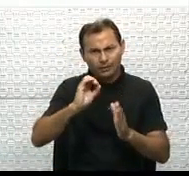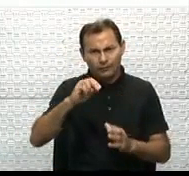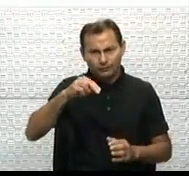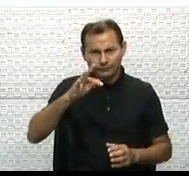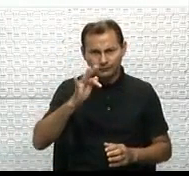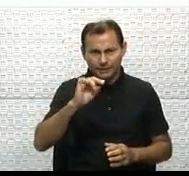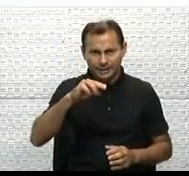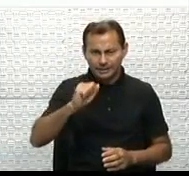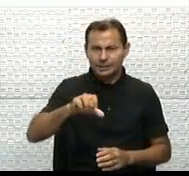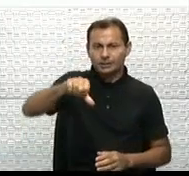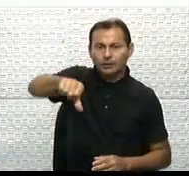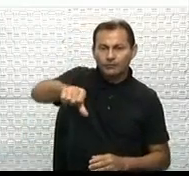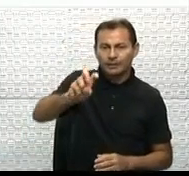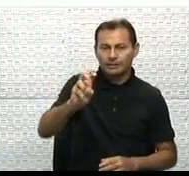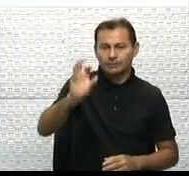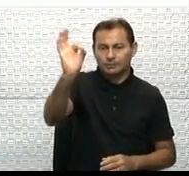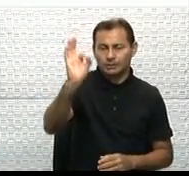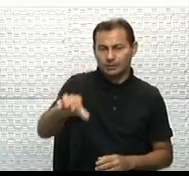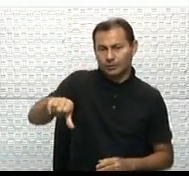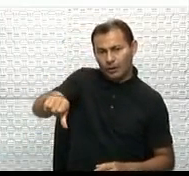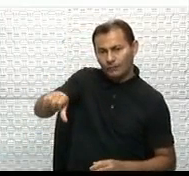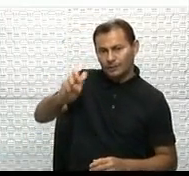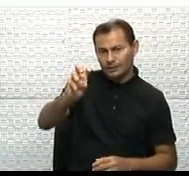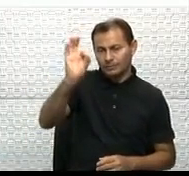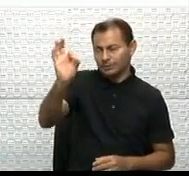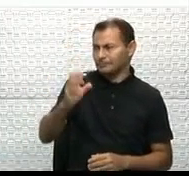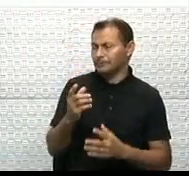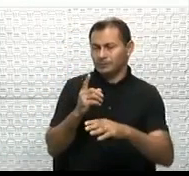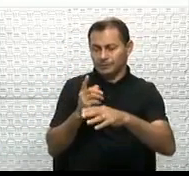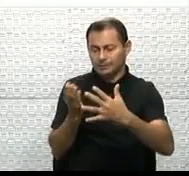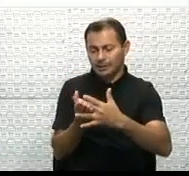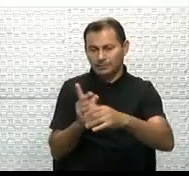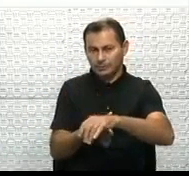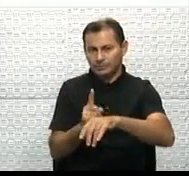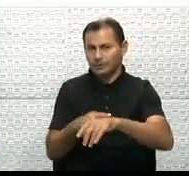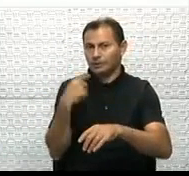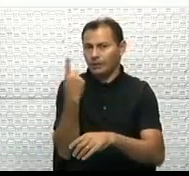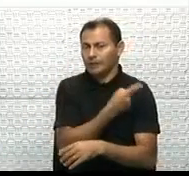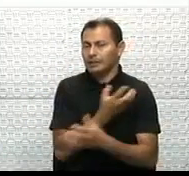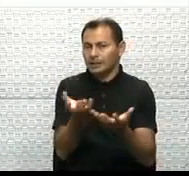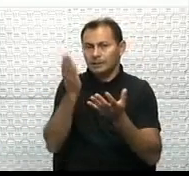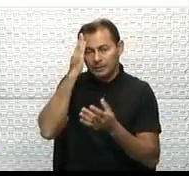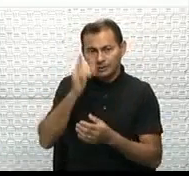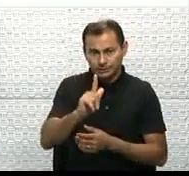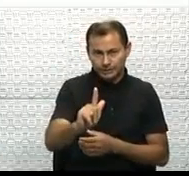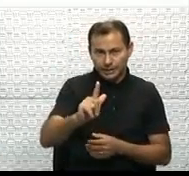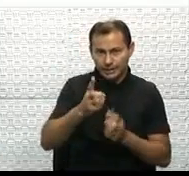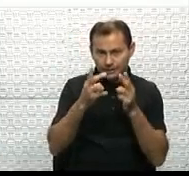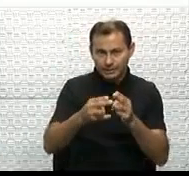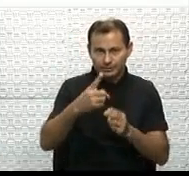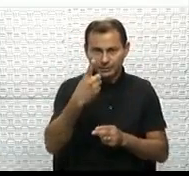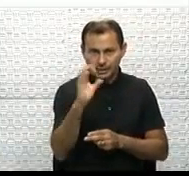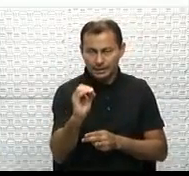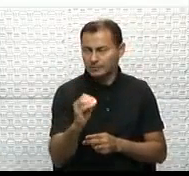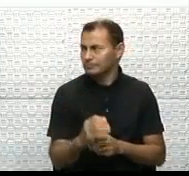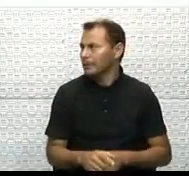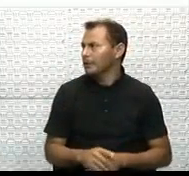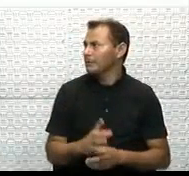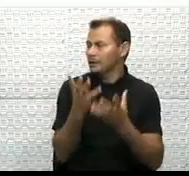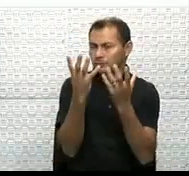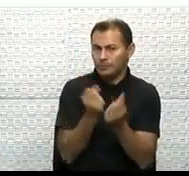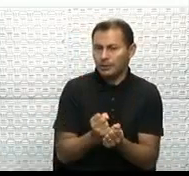de 95%. O intervalo de predição que nós queremos é o G sendo igual a 10. E